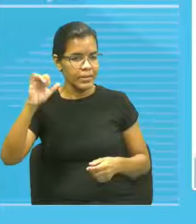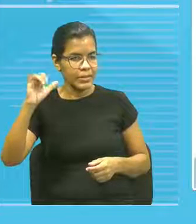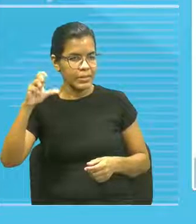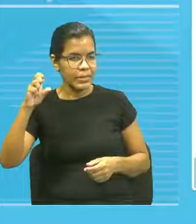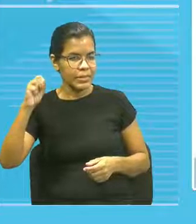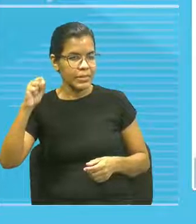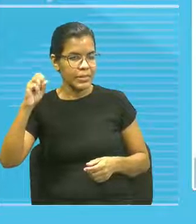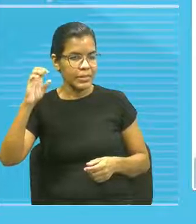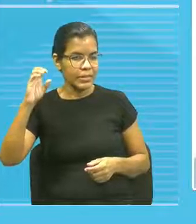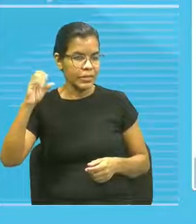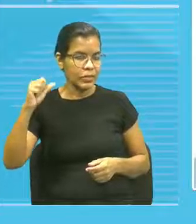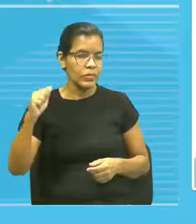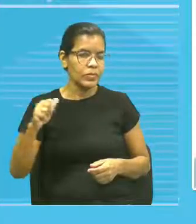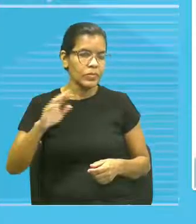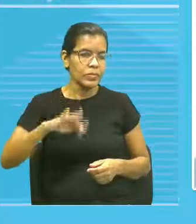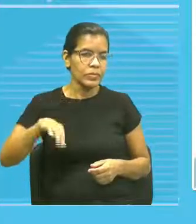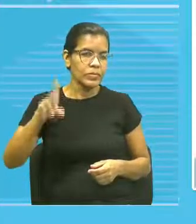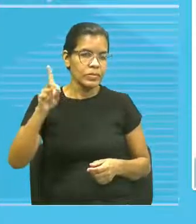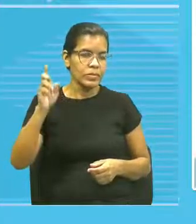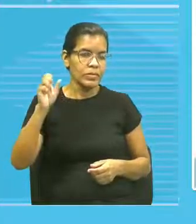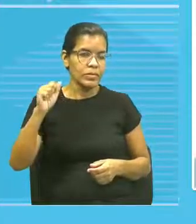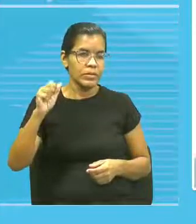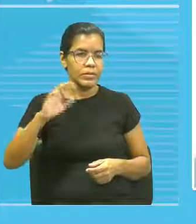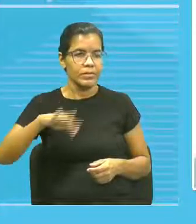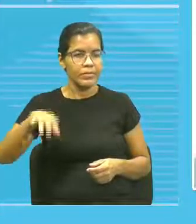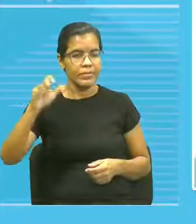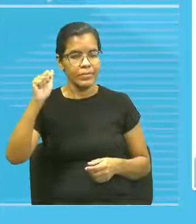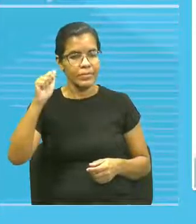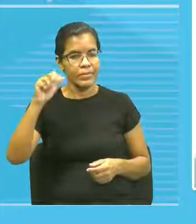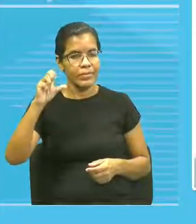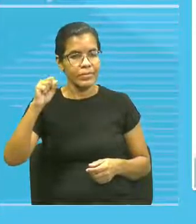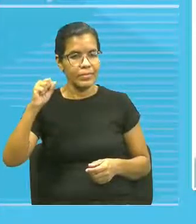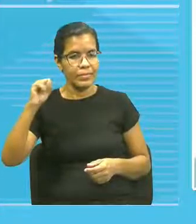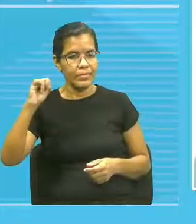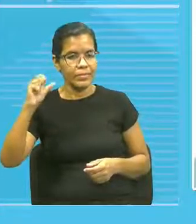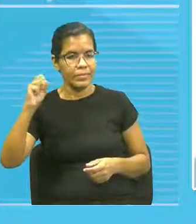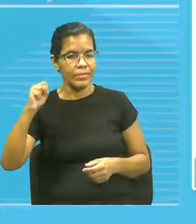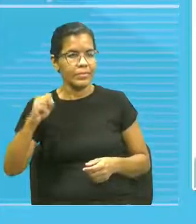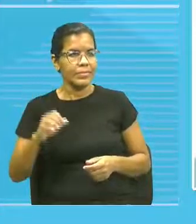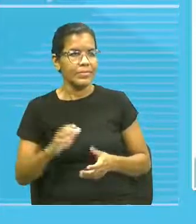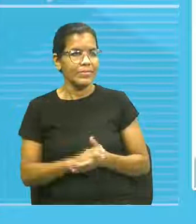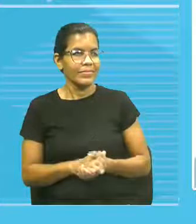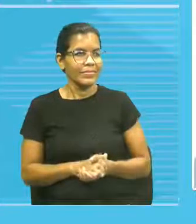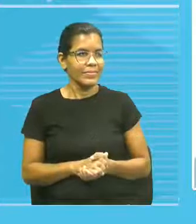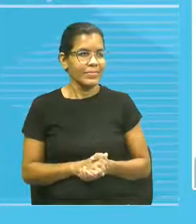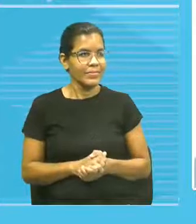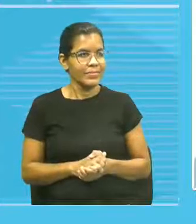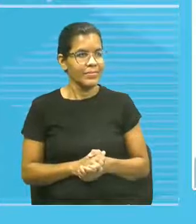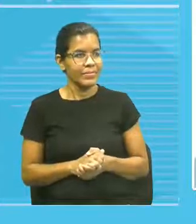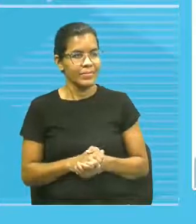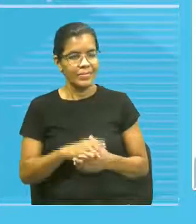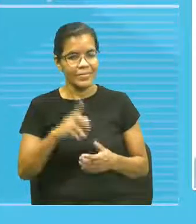Jane? Jane. Que? Ele tem que perguntar, né? Vai lá e. Vou chamar a Cassandra, pronto.